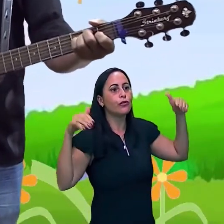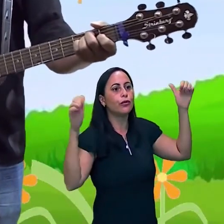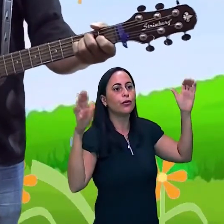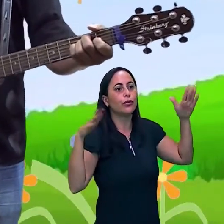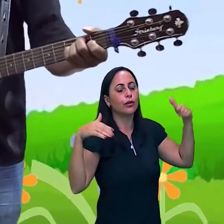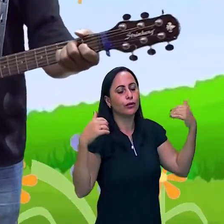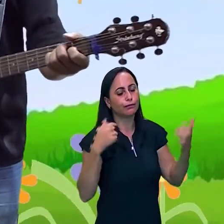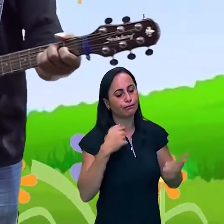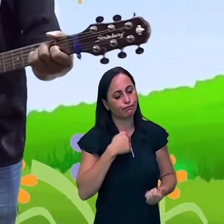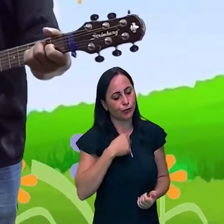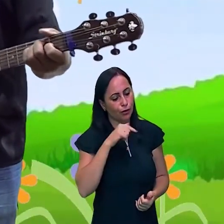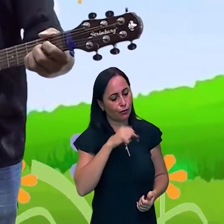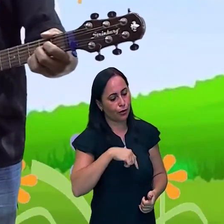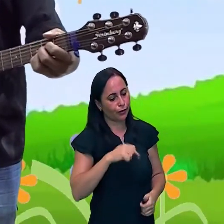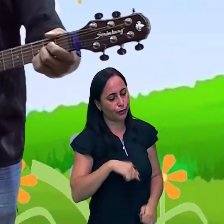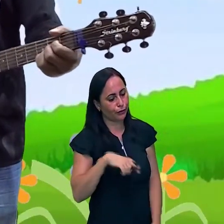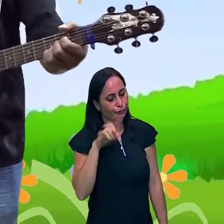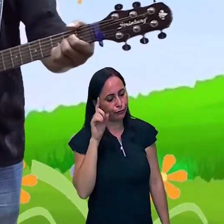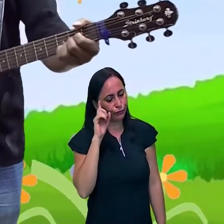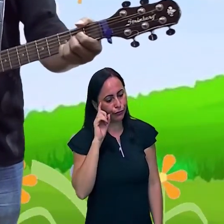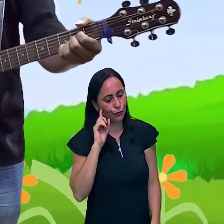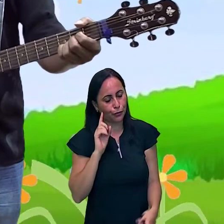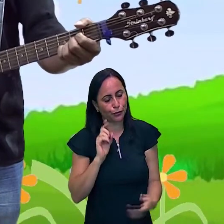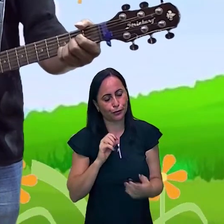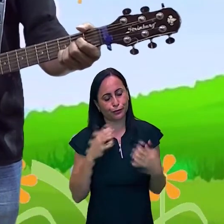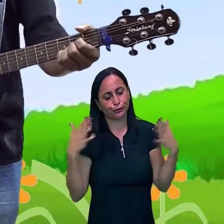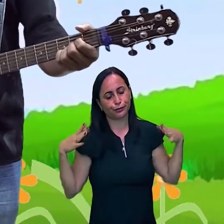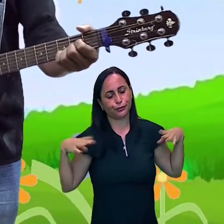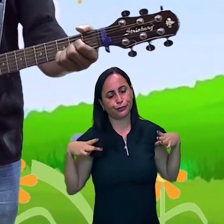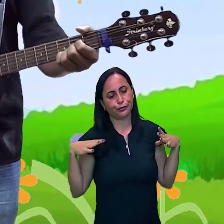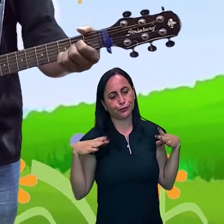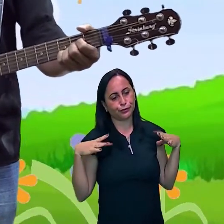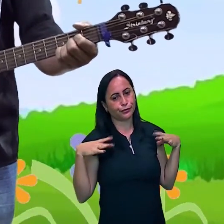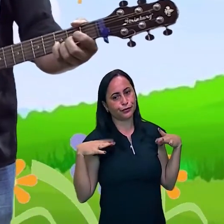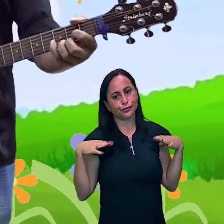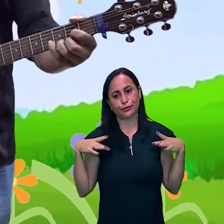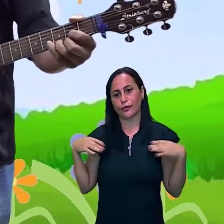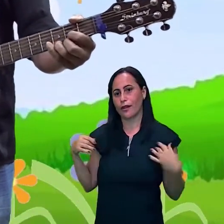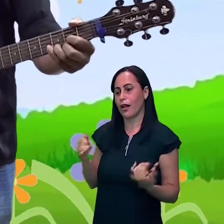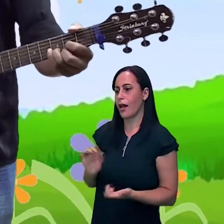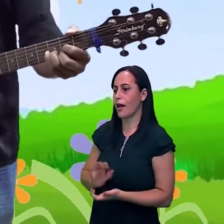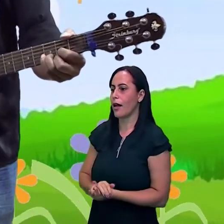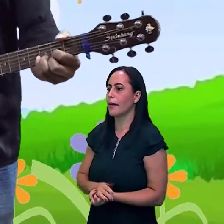e passo o dia todo à toa.